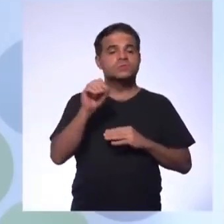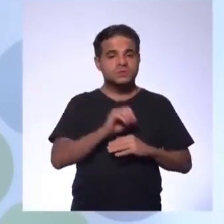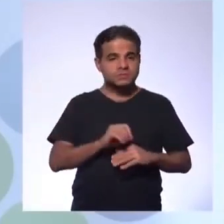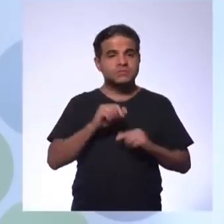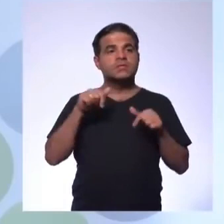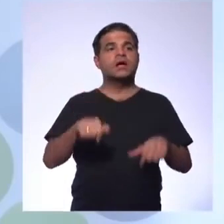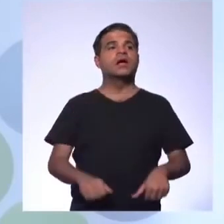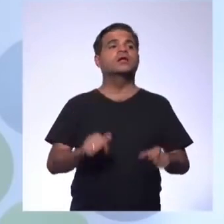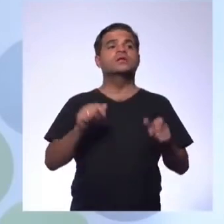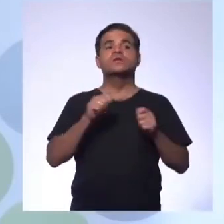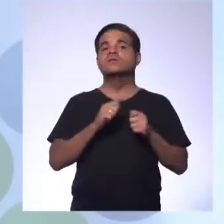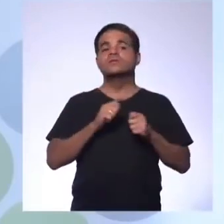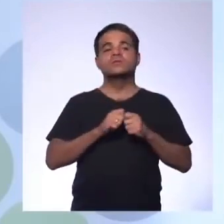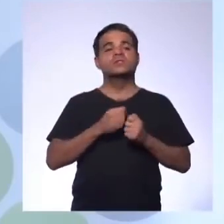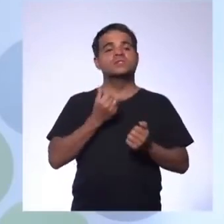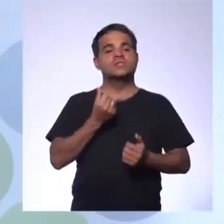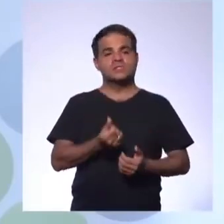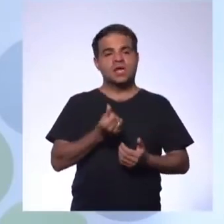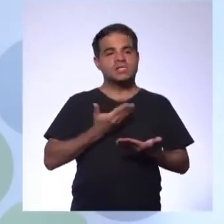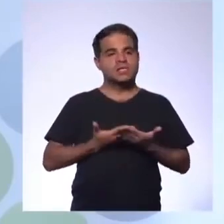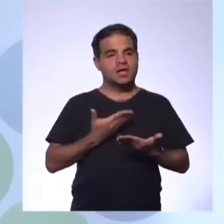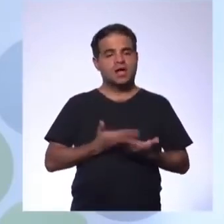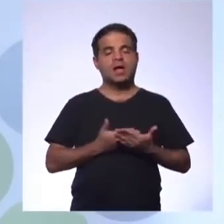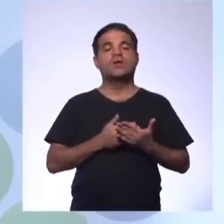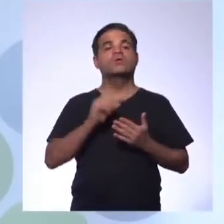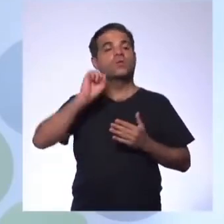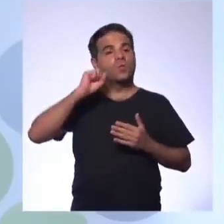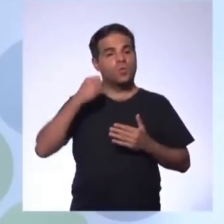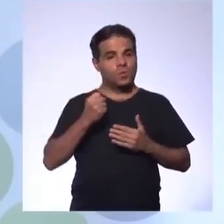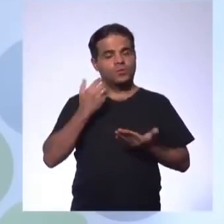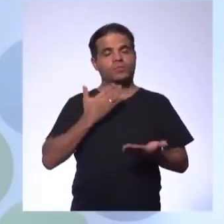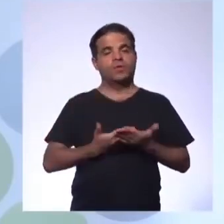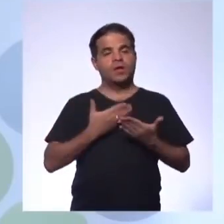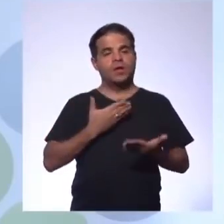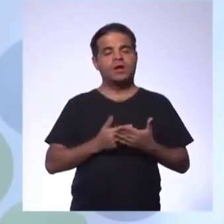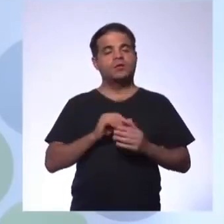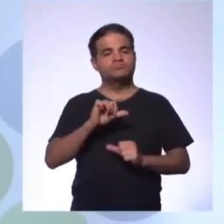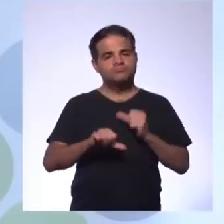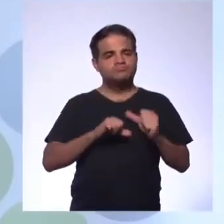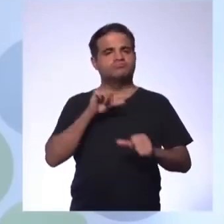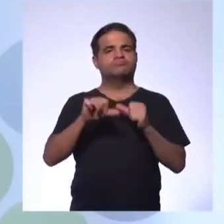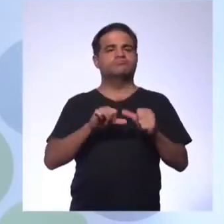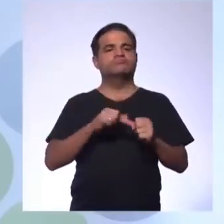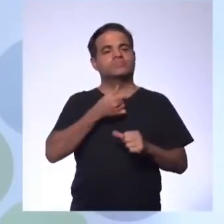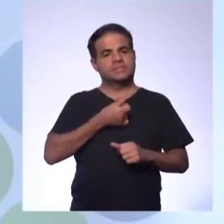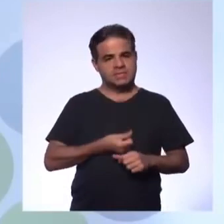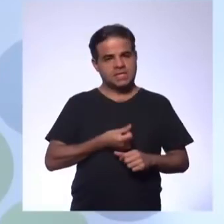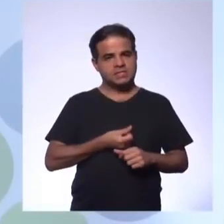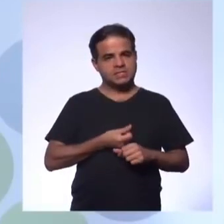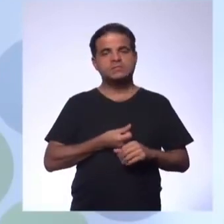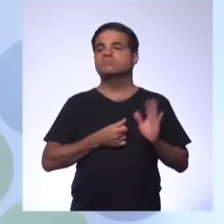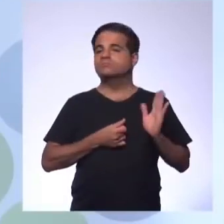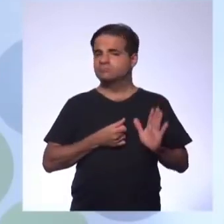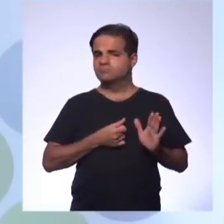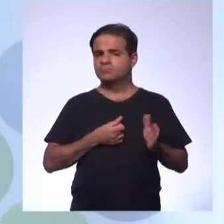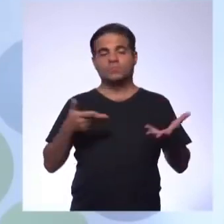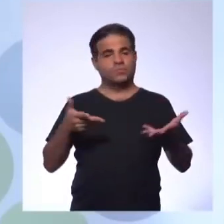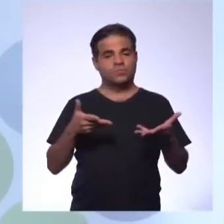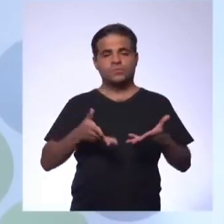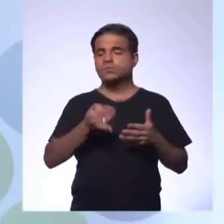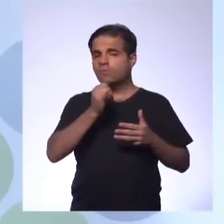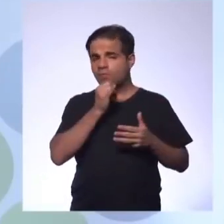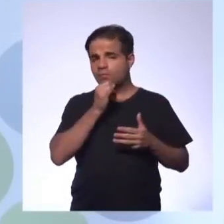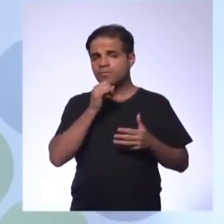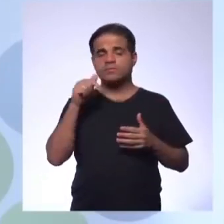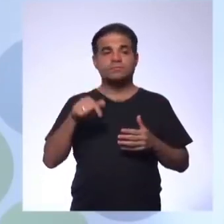3 semanas, a gente tem 6 aulas. Então, essas 8 aulas se transformarão em 6. Então, hoje, por